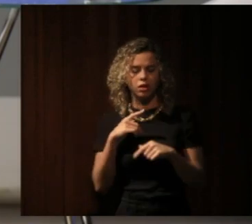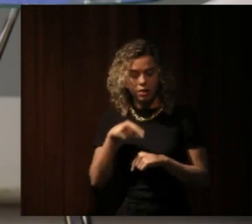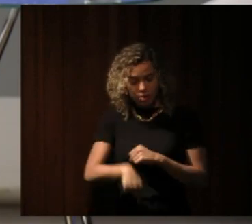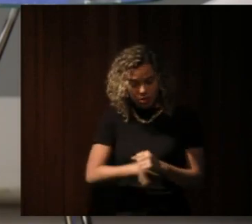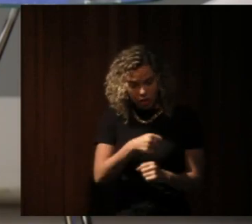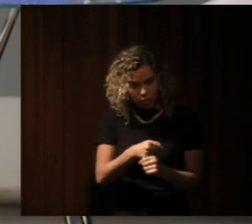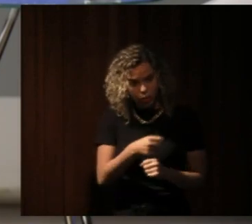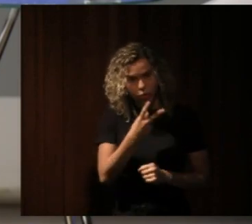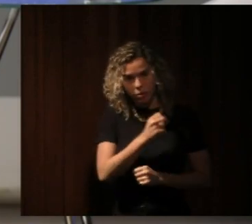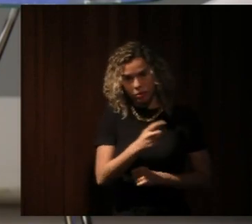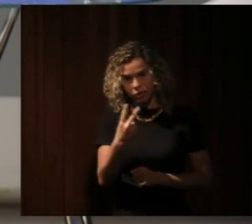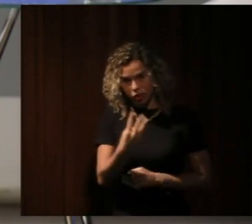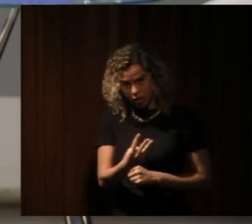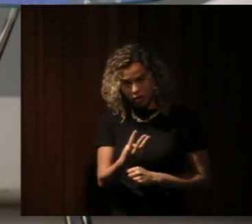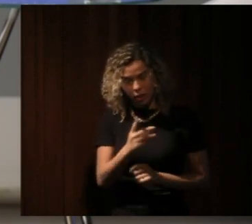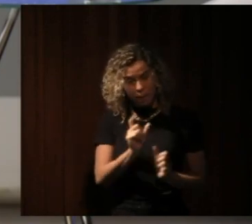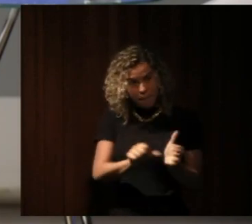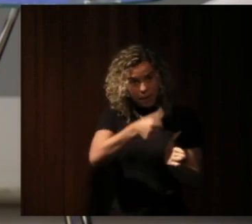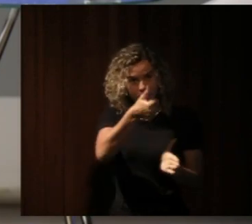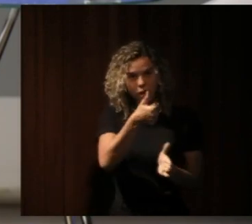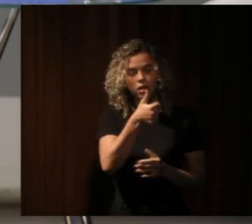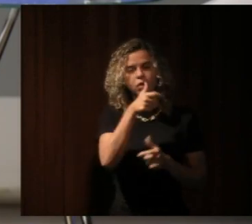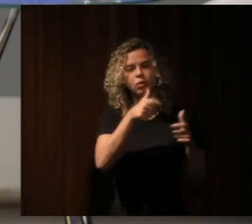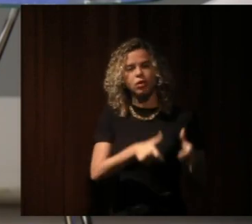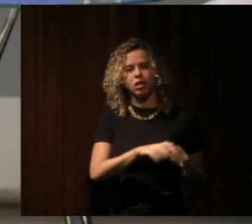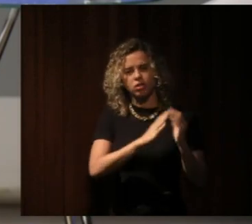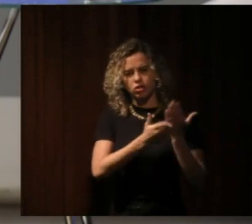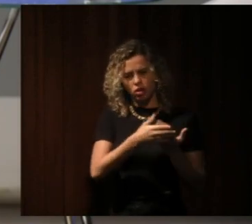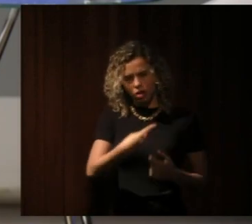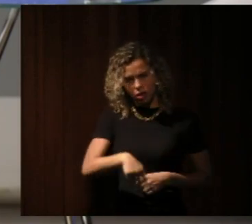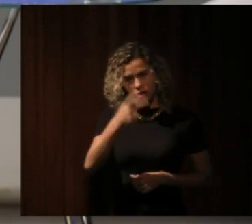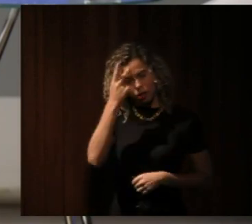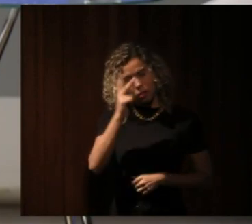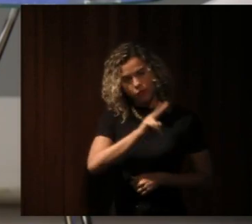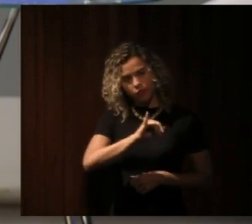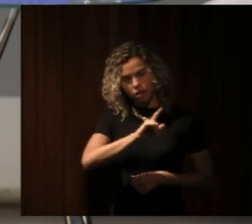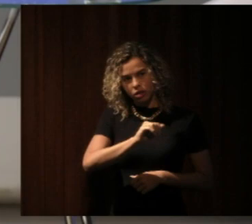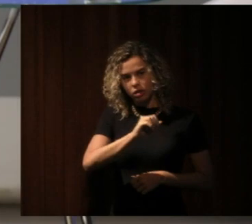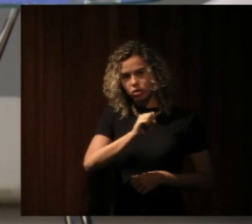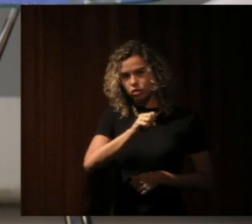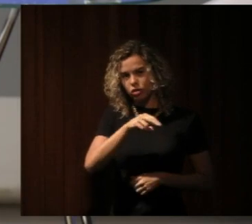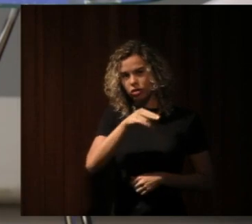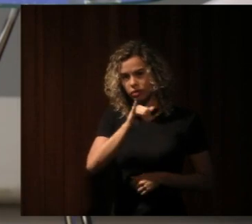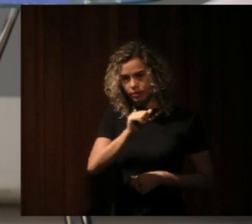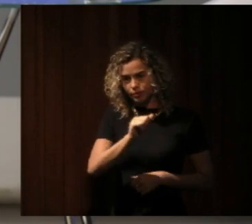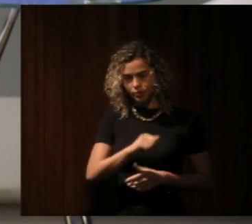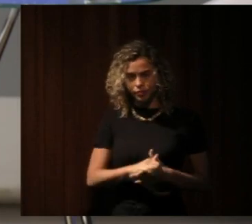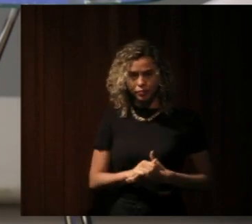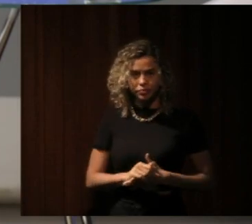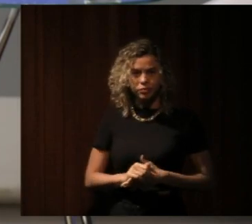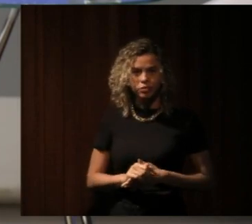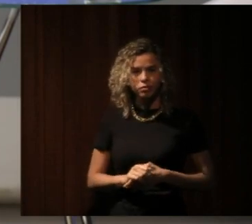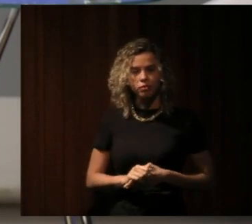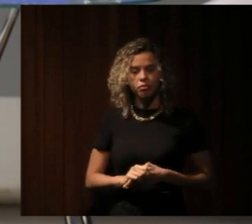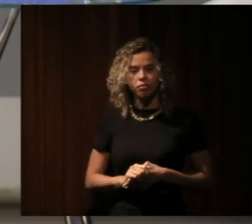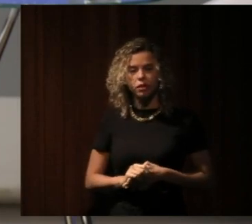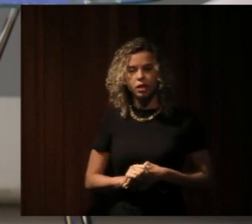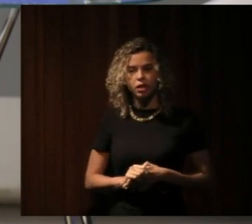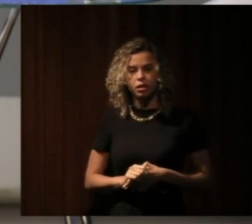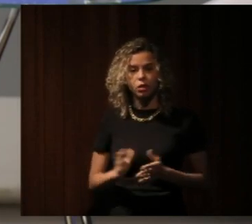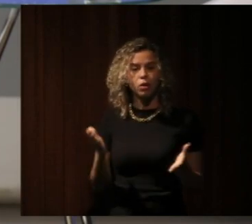ano já no primeiro ataque que foi da escola aqui em São Paulo lá na vila Sônia ah a gente